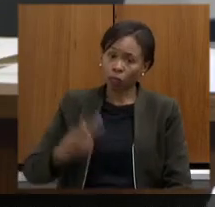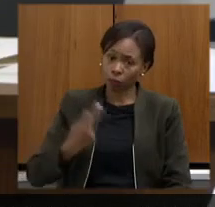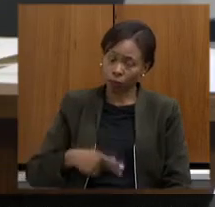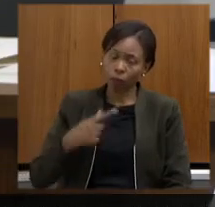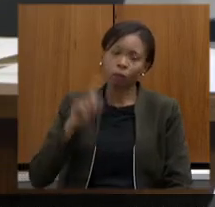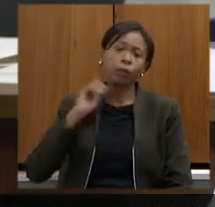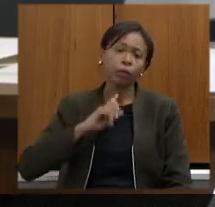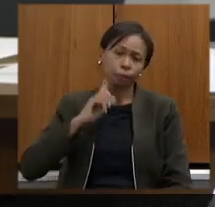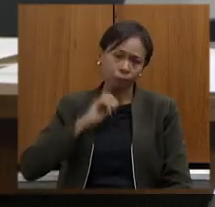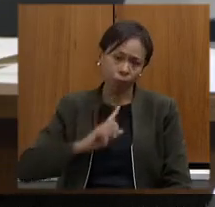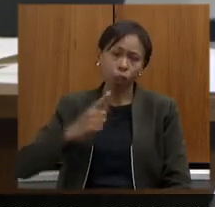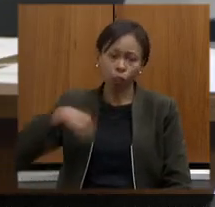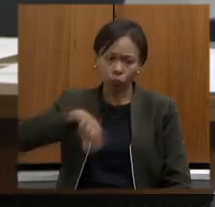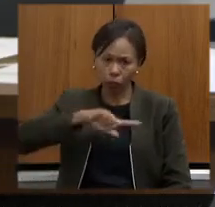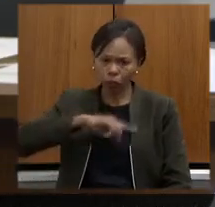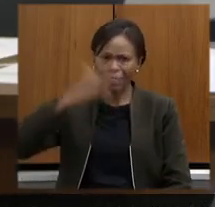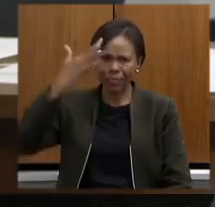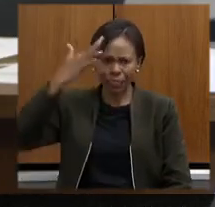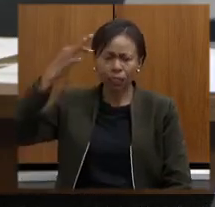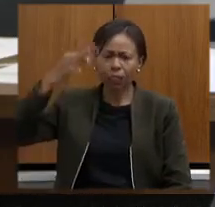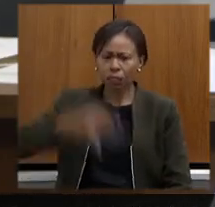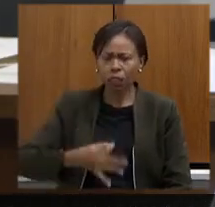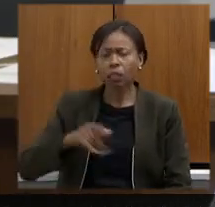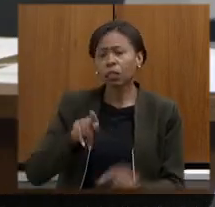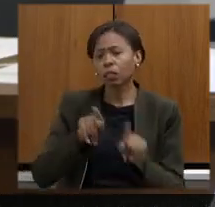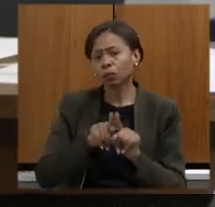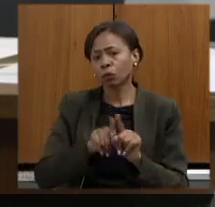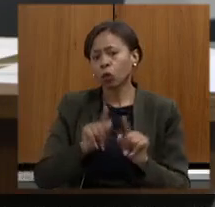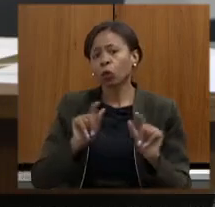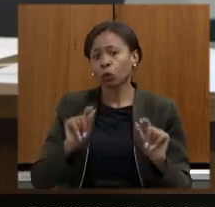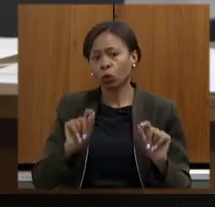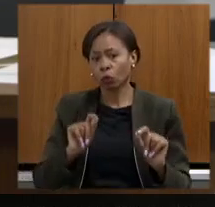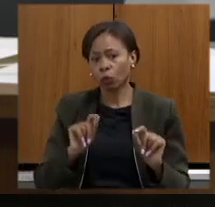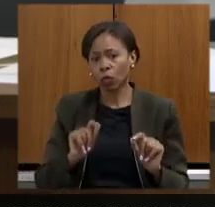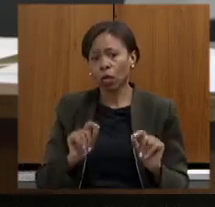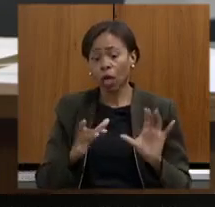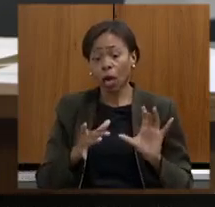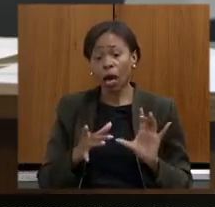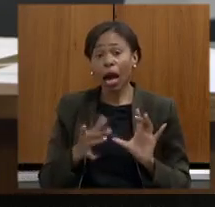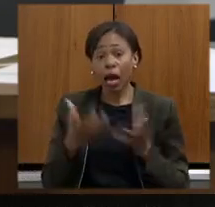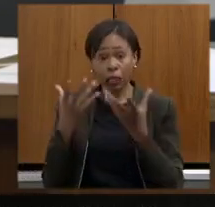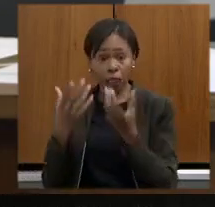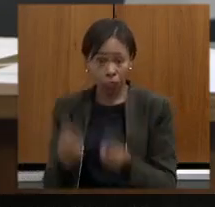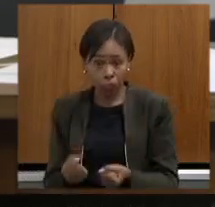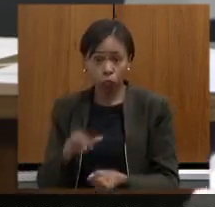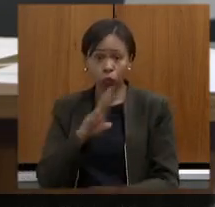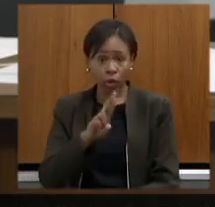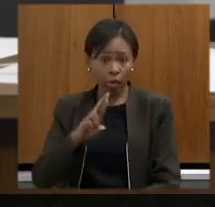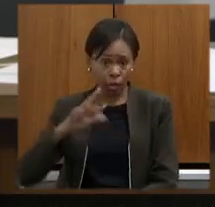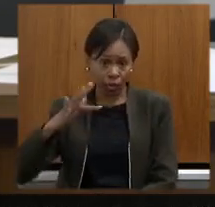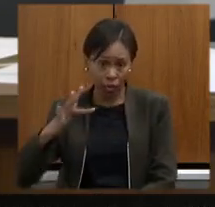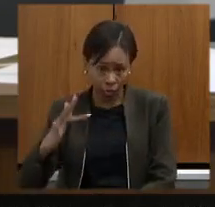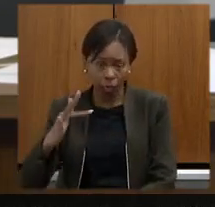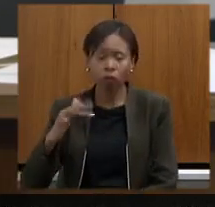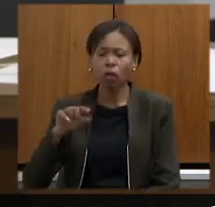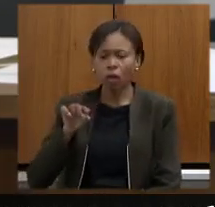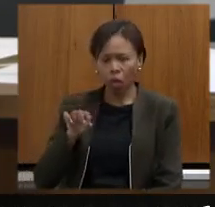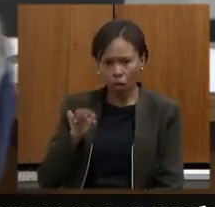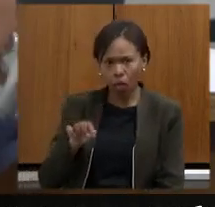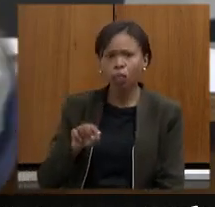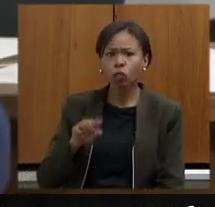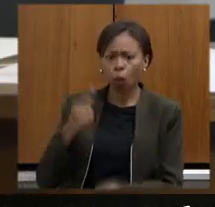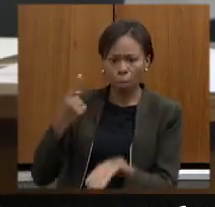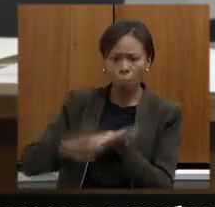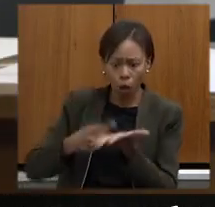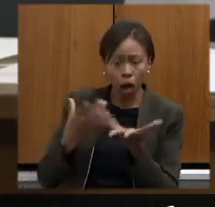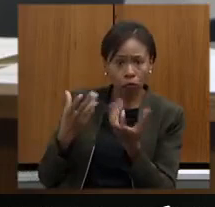Minas Gerais e a gente tem certeza que com a questão também da adesão ao regime de recuperação fiscal que vai nos